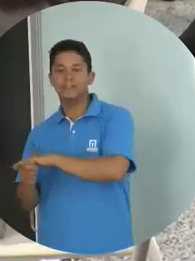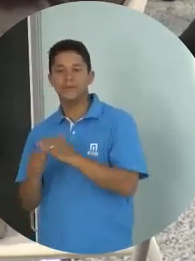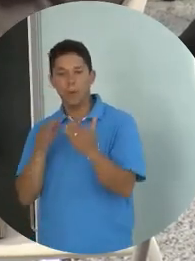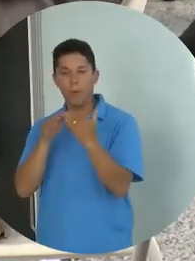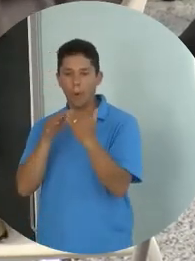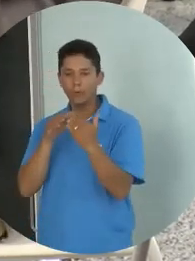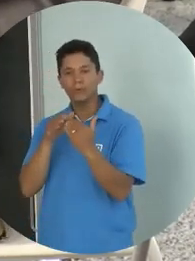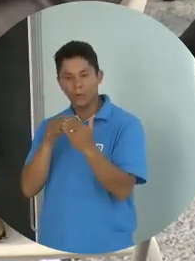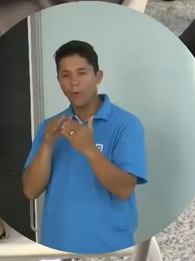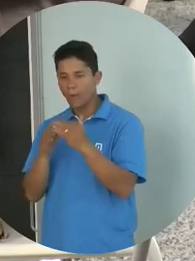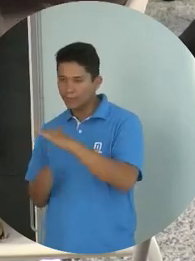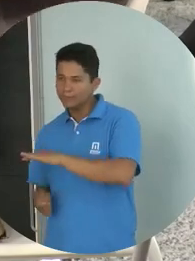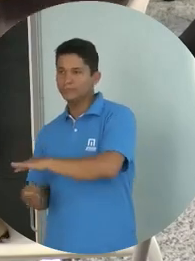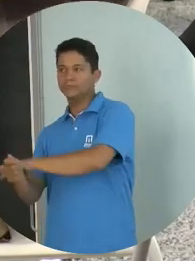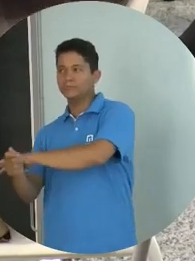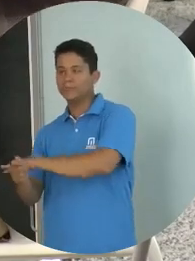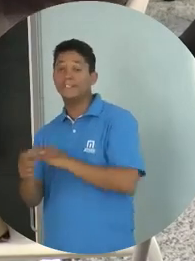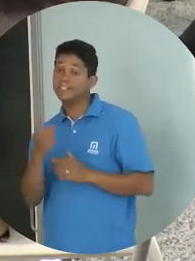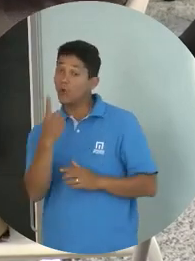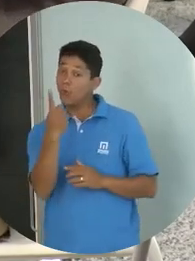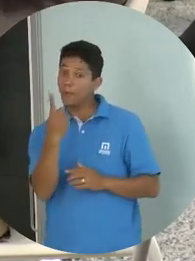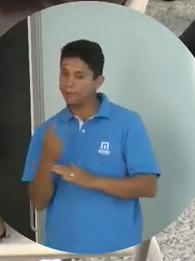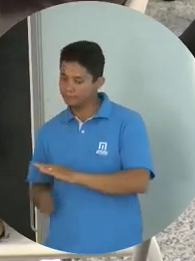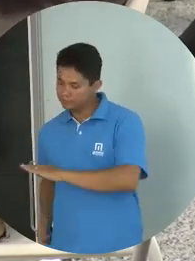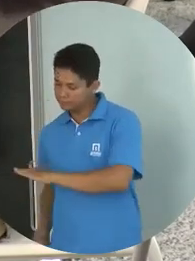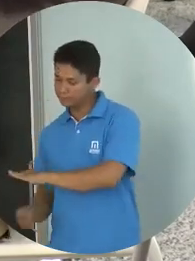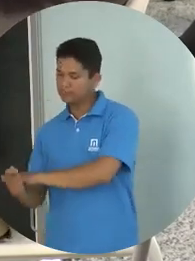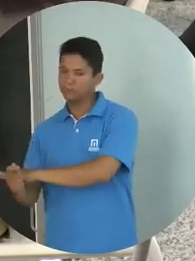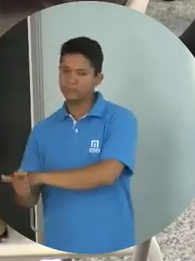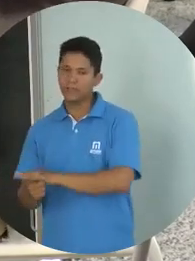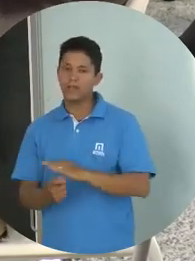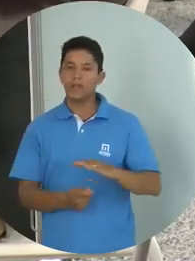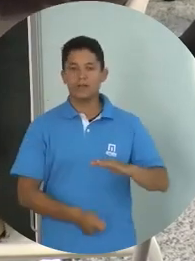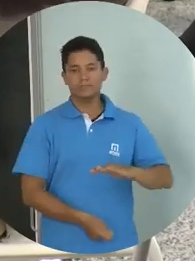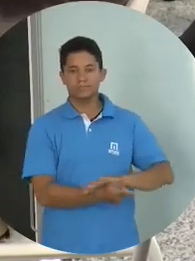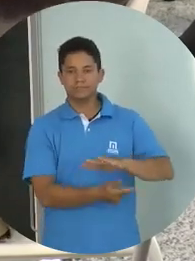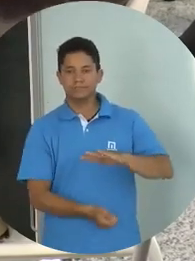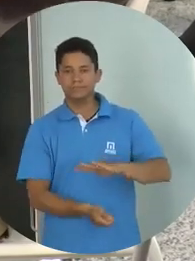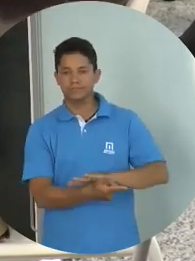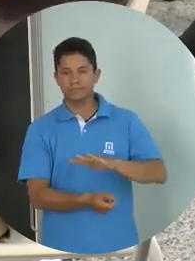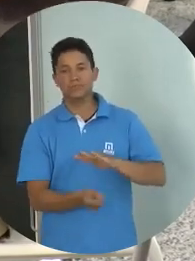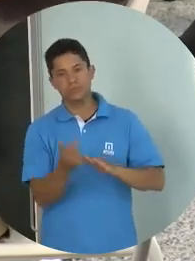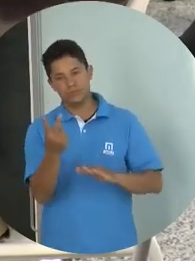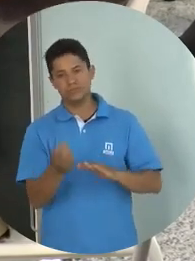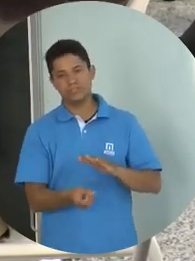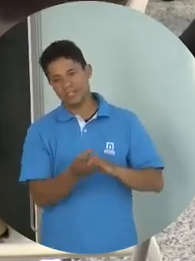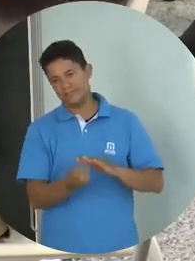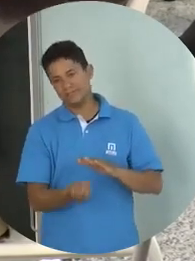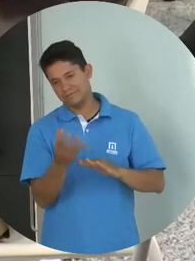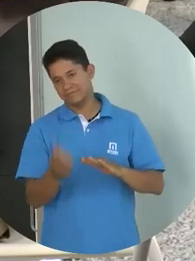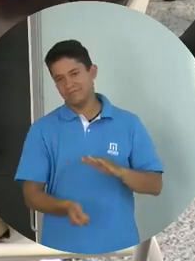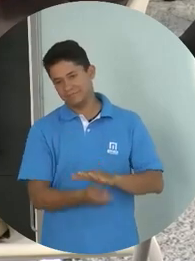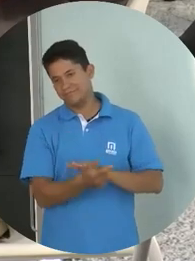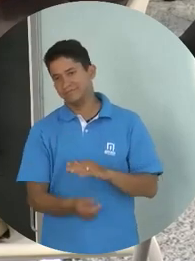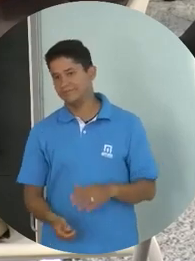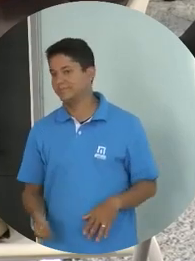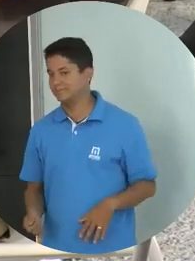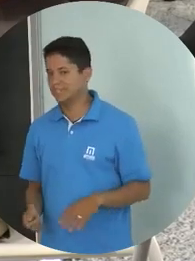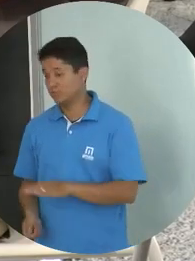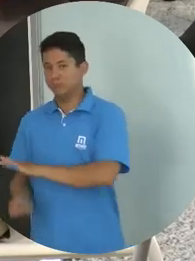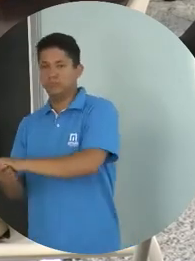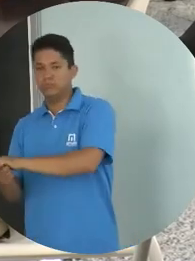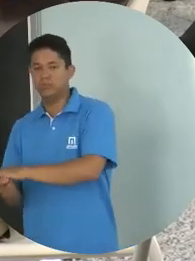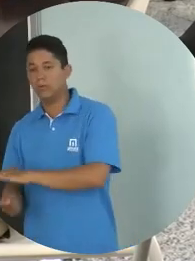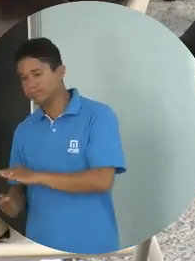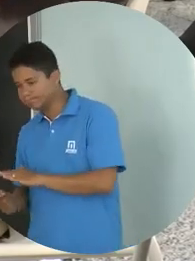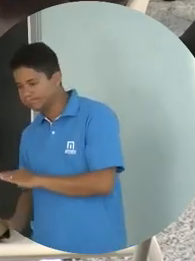ponte rolante vai ficar para baixo. Se vai fazer a correção lá no solo, você vai fazer a correção na ponte rolante. É possível isso? Você